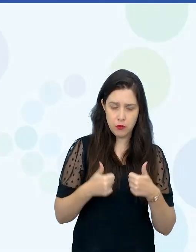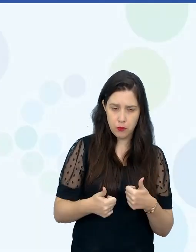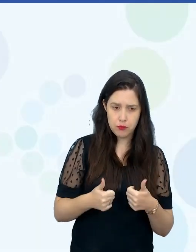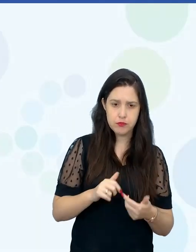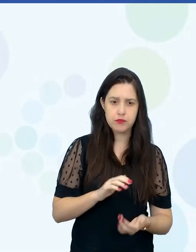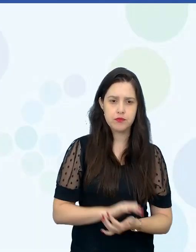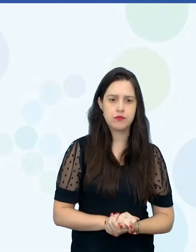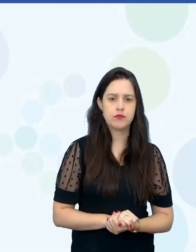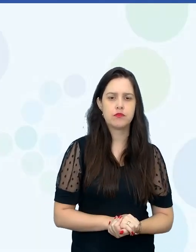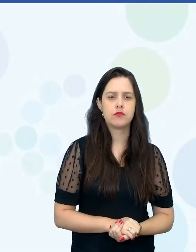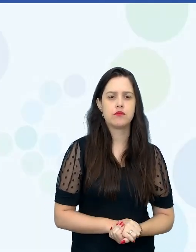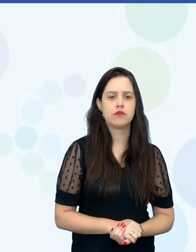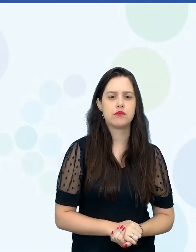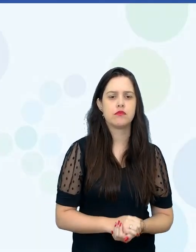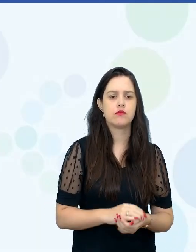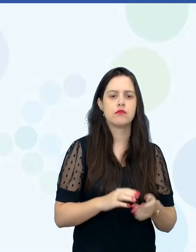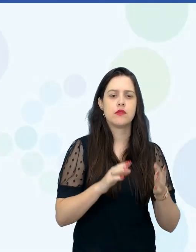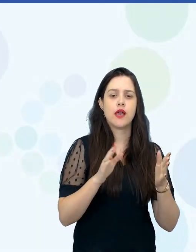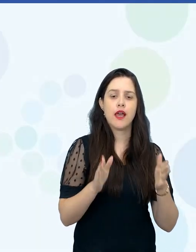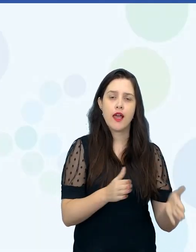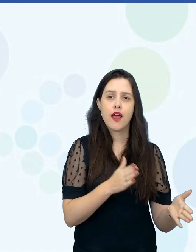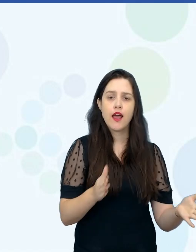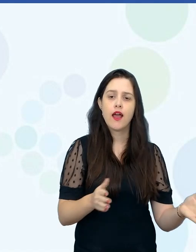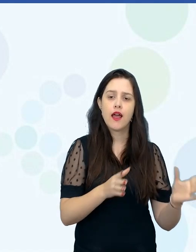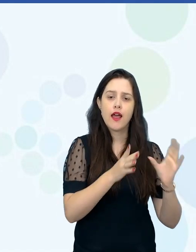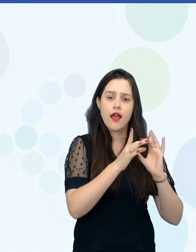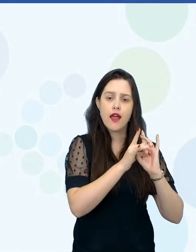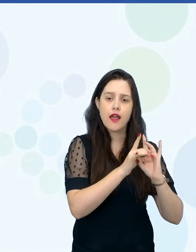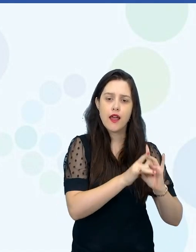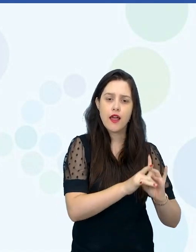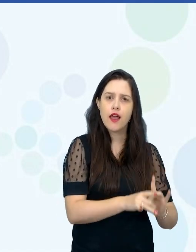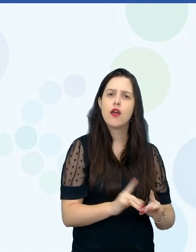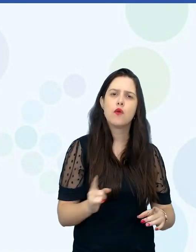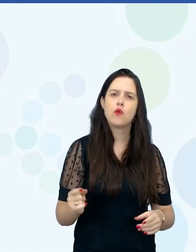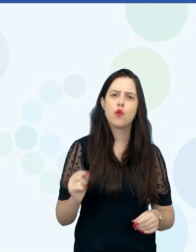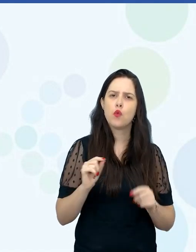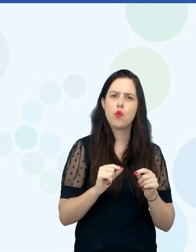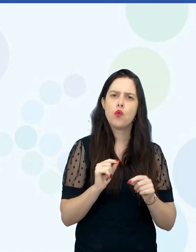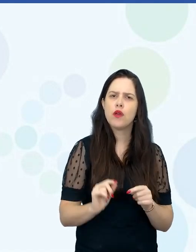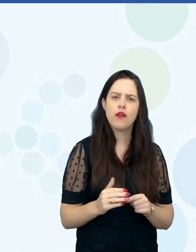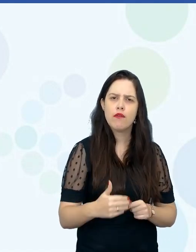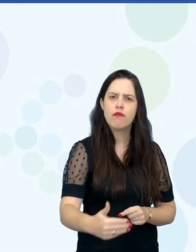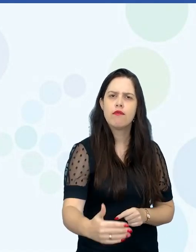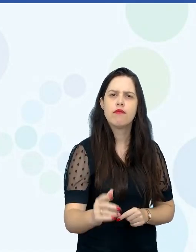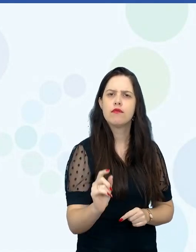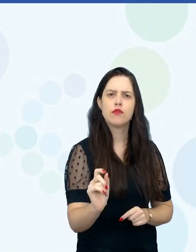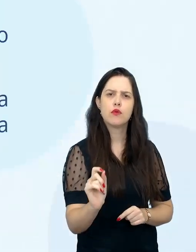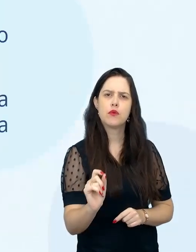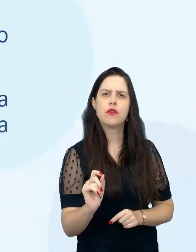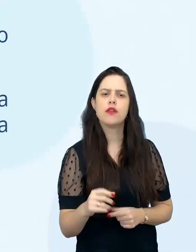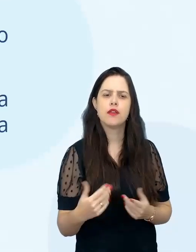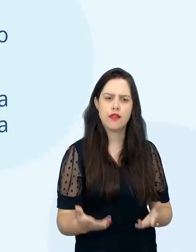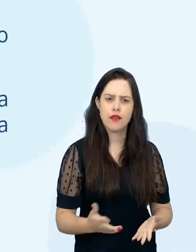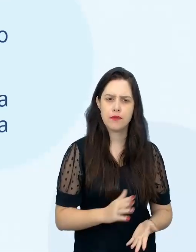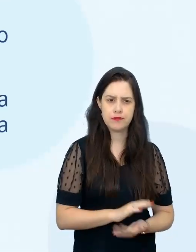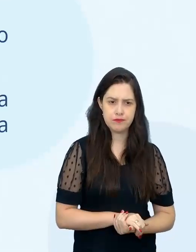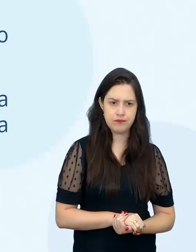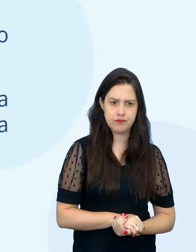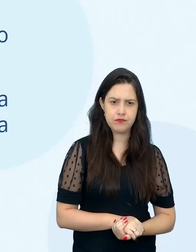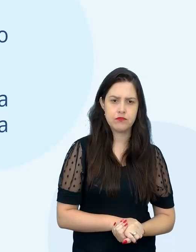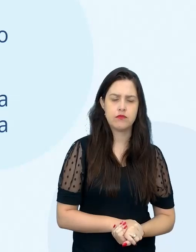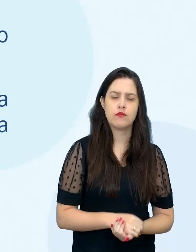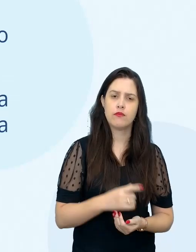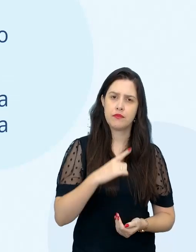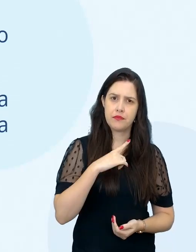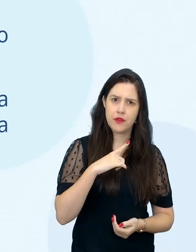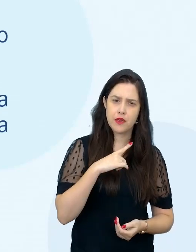Então, vamos lá. Na etapa contextualização da ABP, o que vem a ser a contextualização mais propriamente dita, né? Aí a